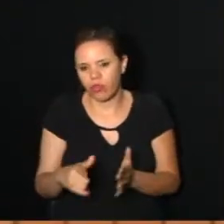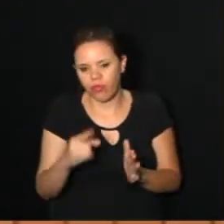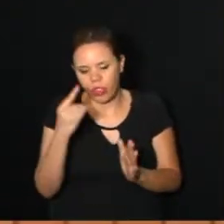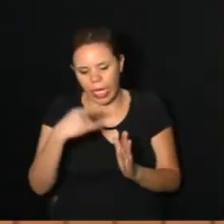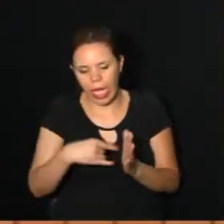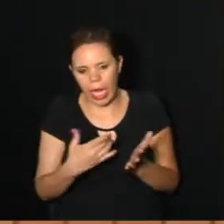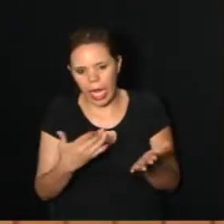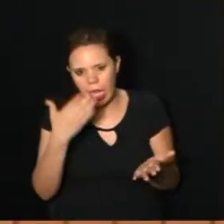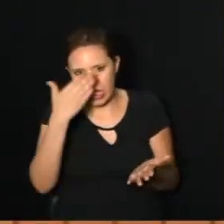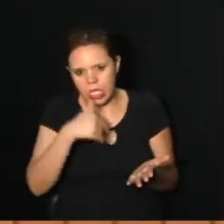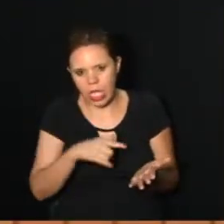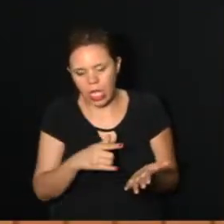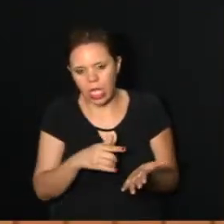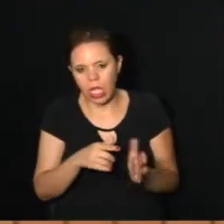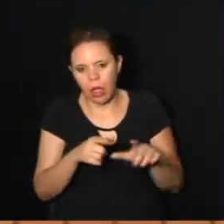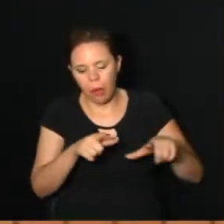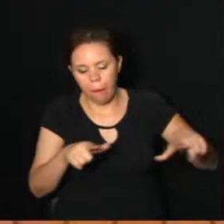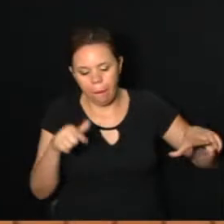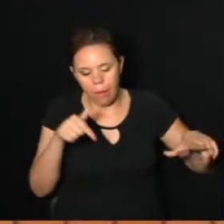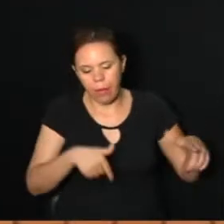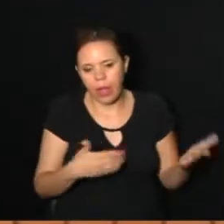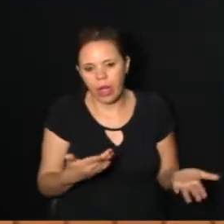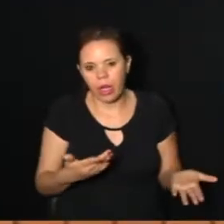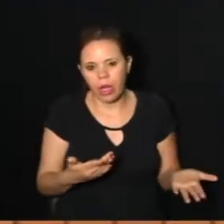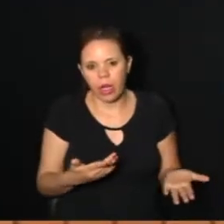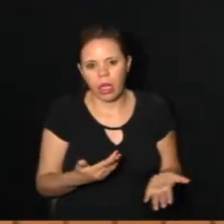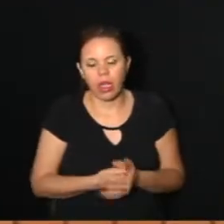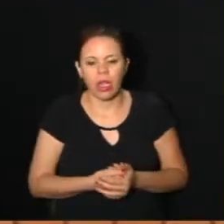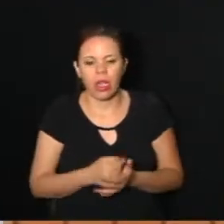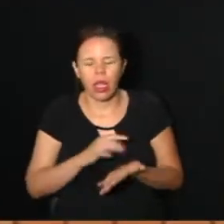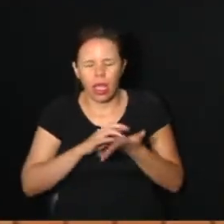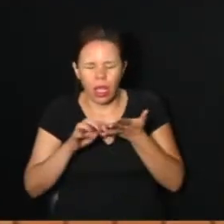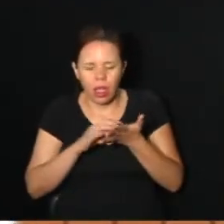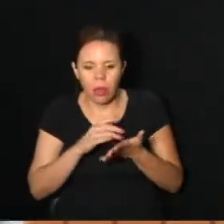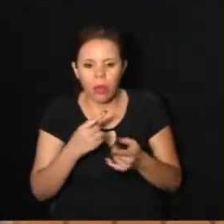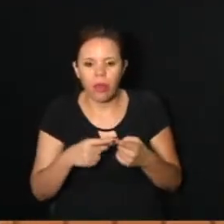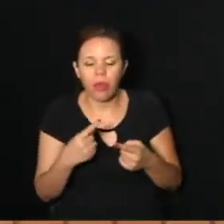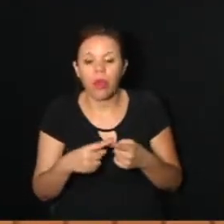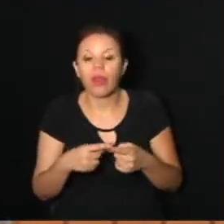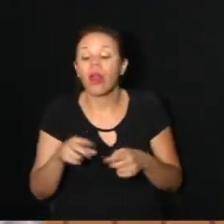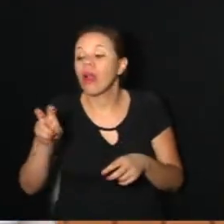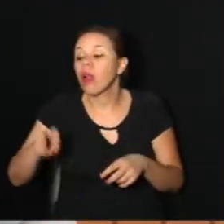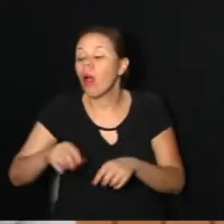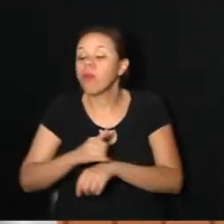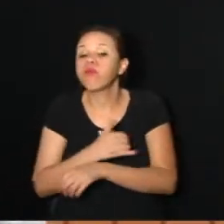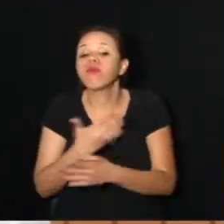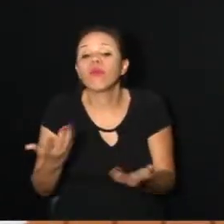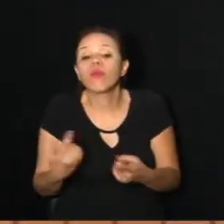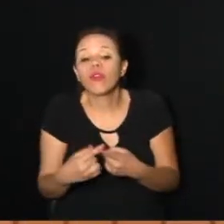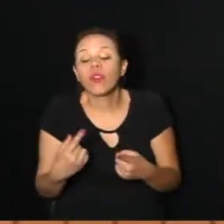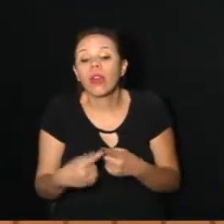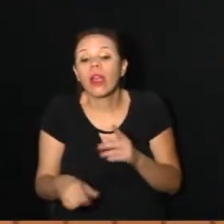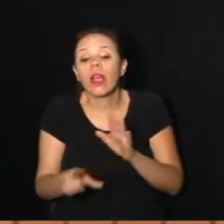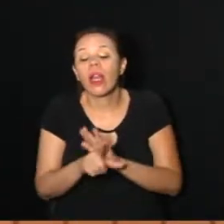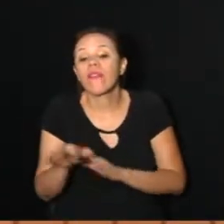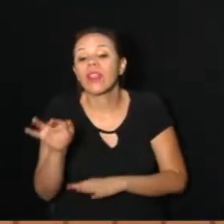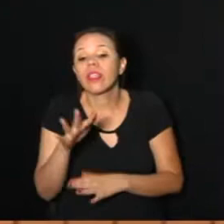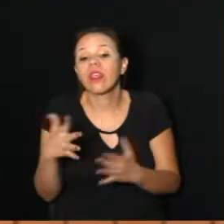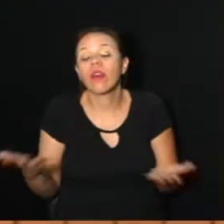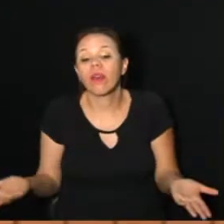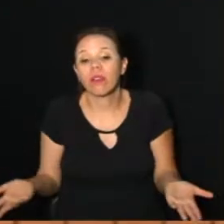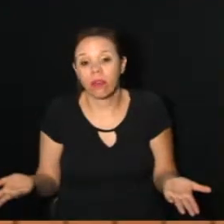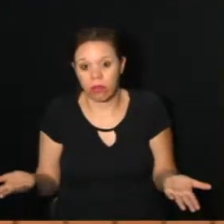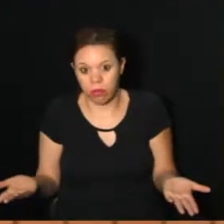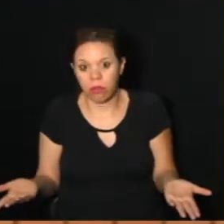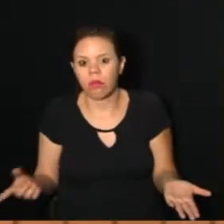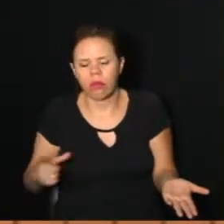declaração que ele tem alvará em braille, não vai. Por quê? Por que a cadeira de obeso? Está lá na legislação federal, não está?